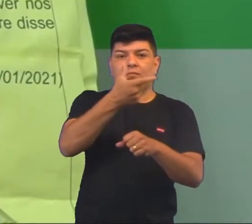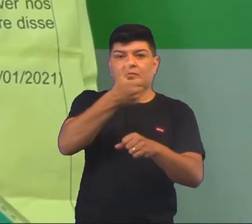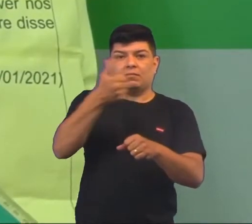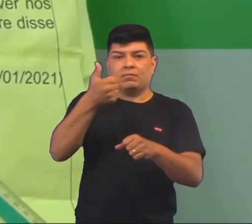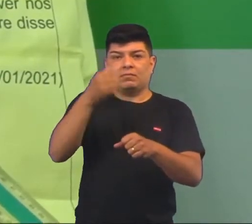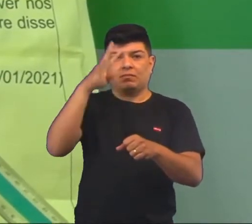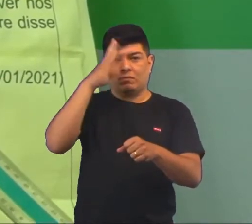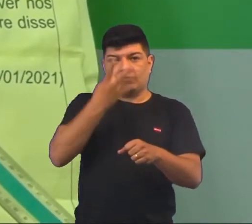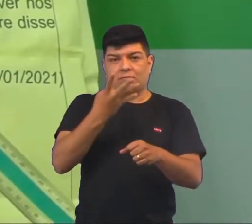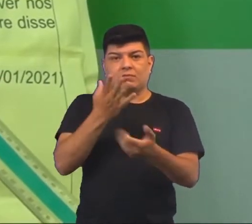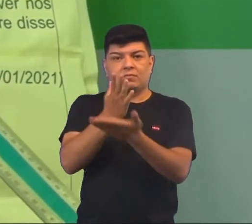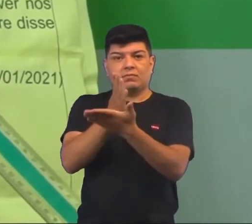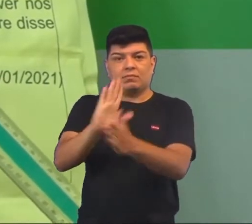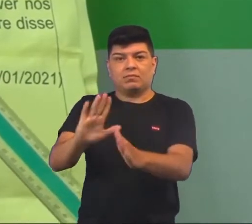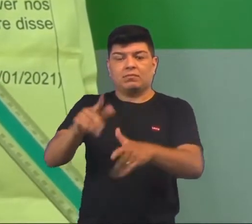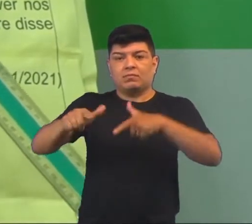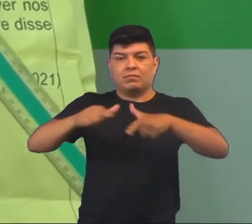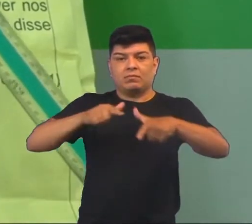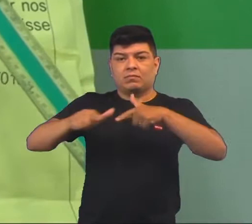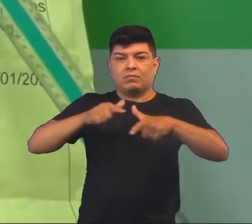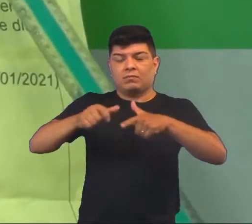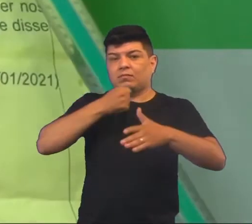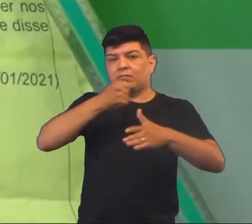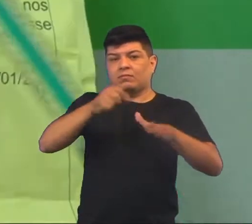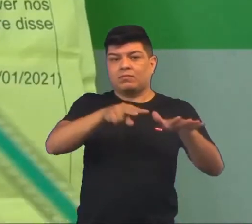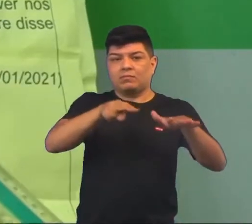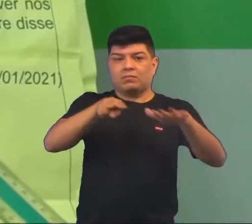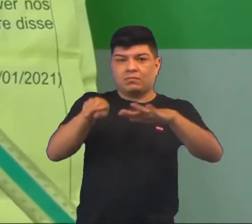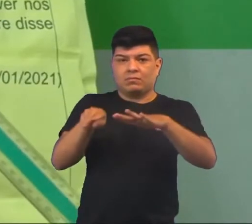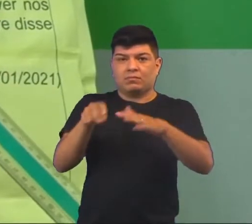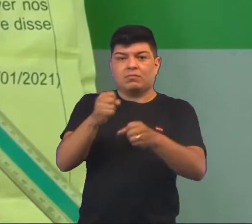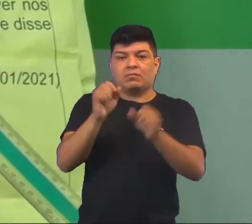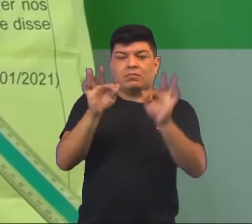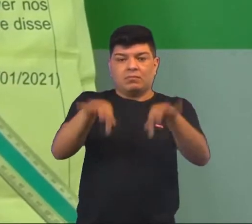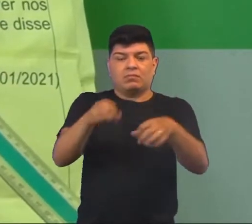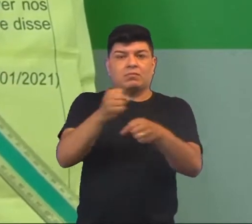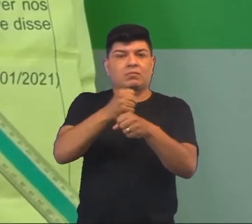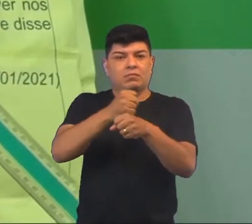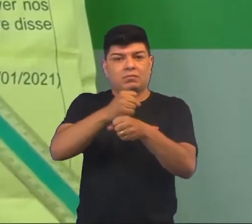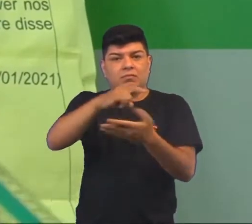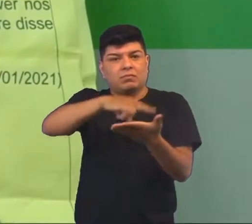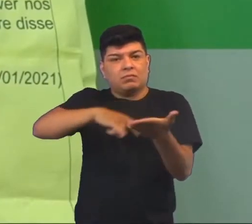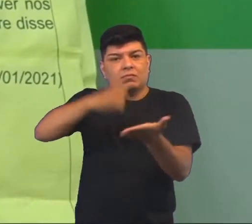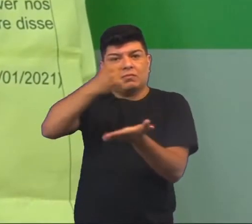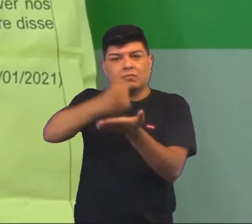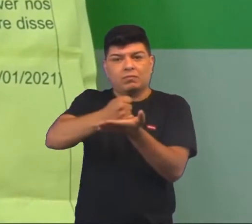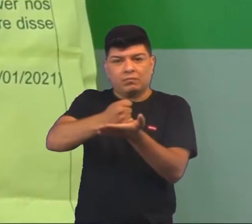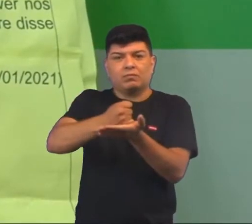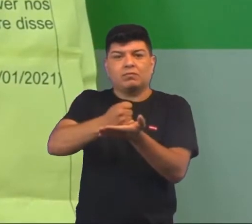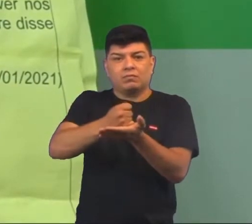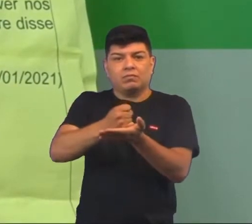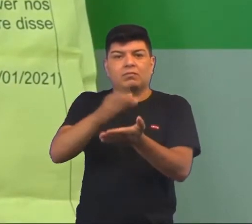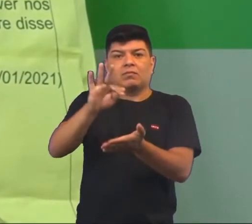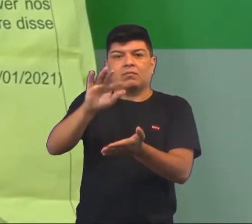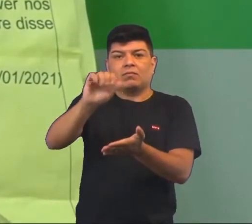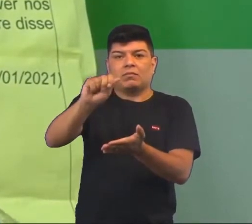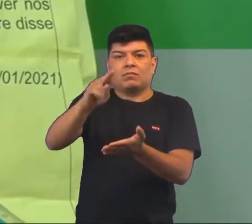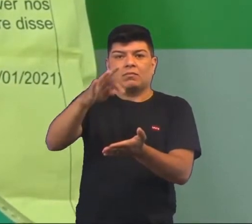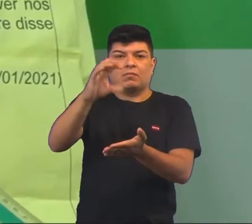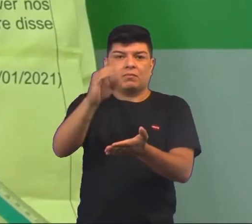Apresentador decide encerrar trabalho com programas semanais em seu último ano de contrato. Fausto